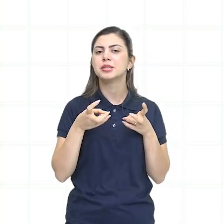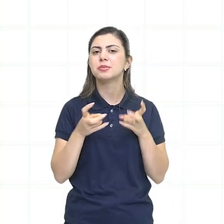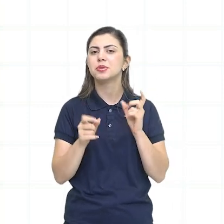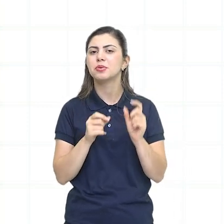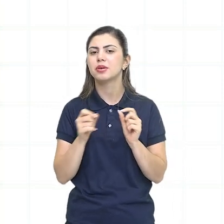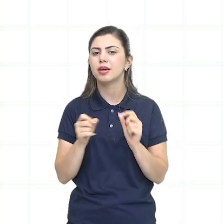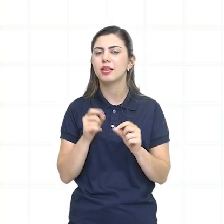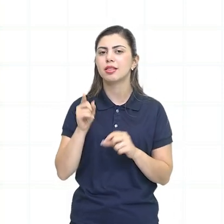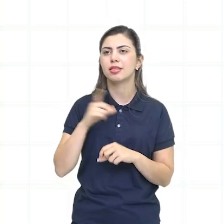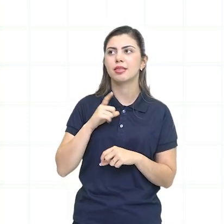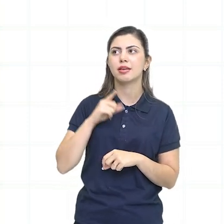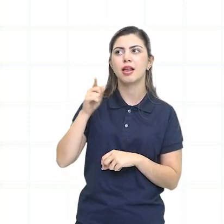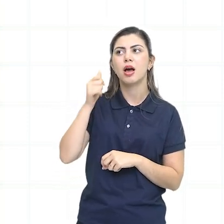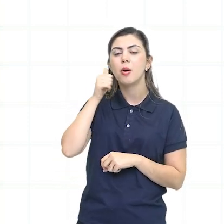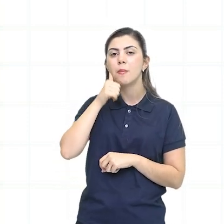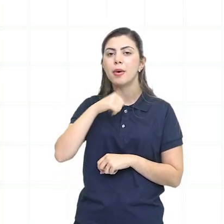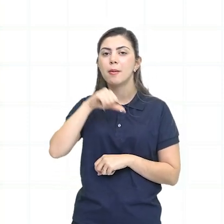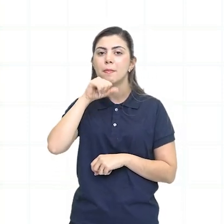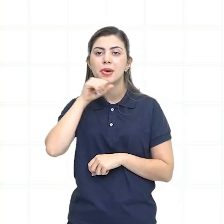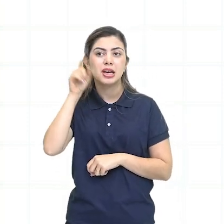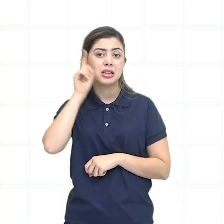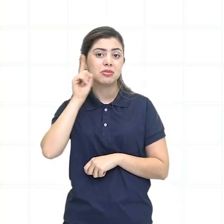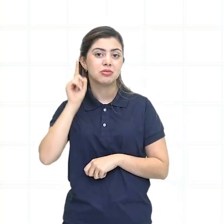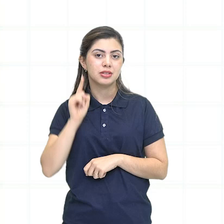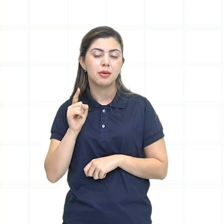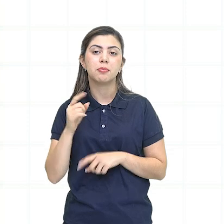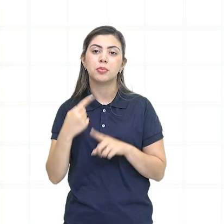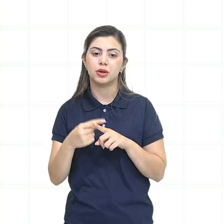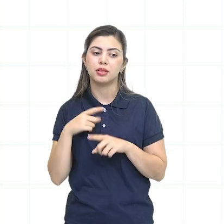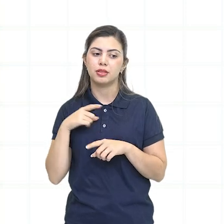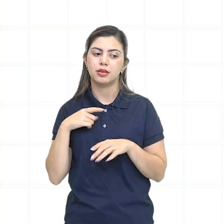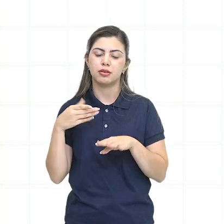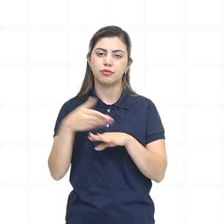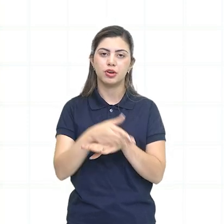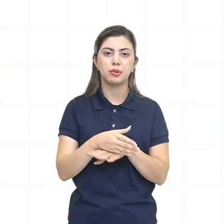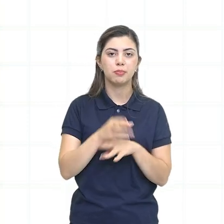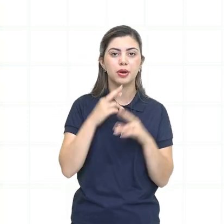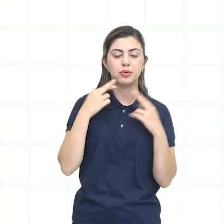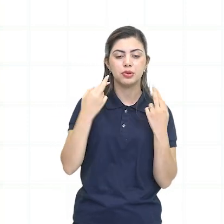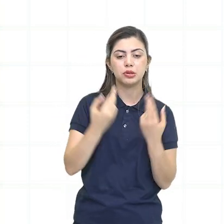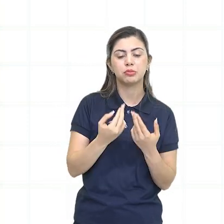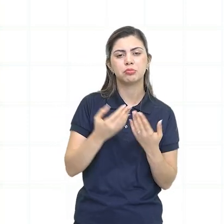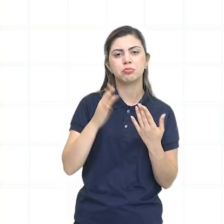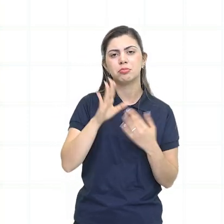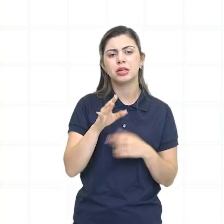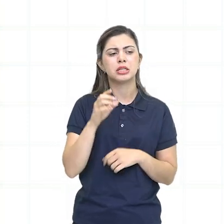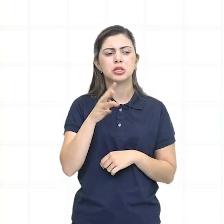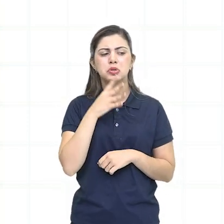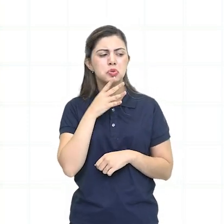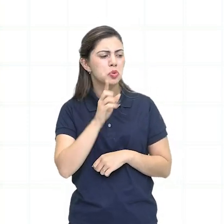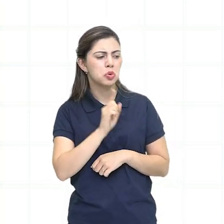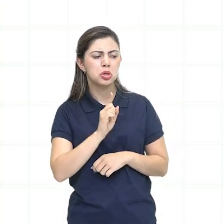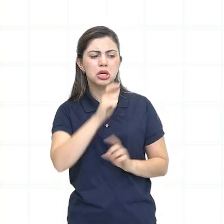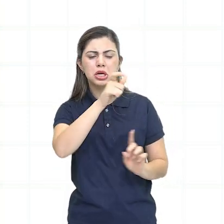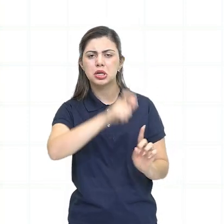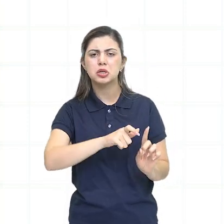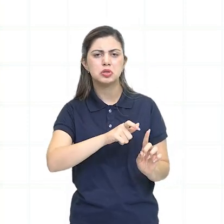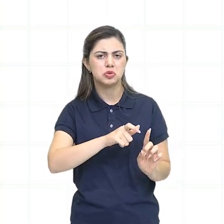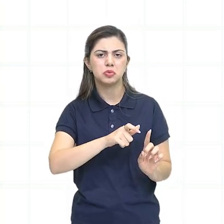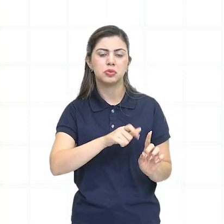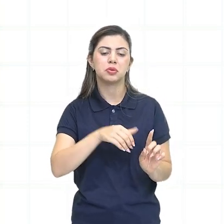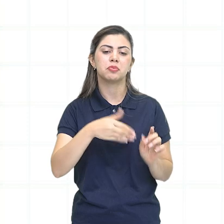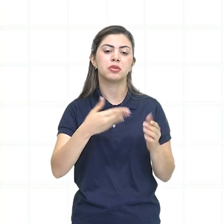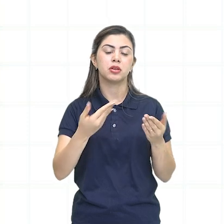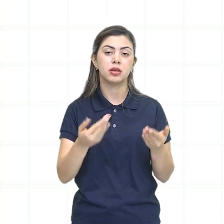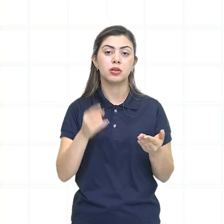tem uma mãe lá que não sabe, né? Que a mãe também foi para a reunião, que ela sabe que não conhece o Marquinhos.